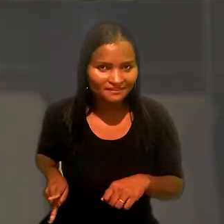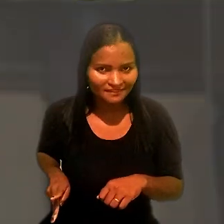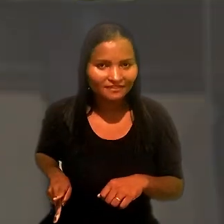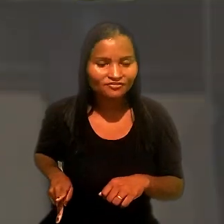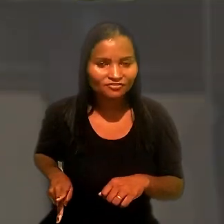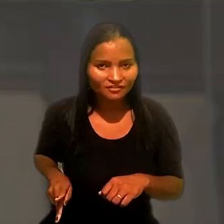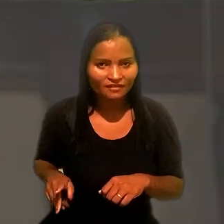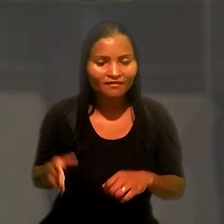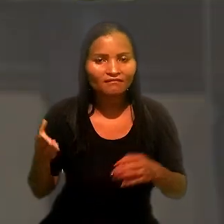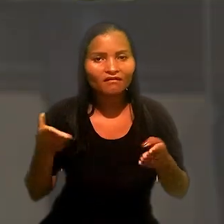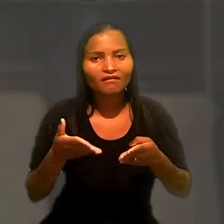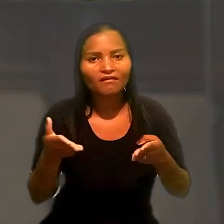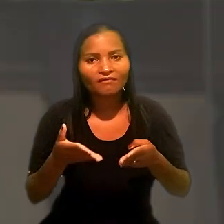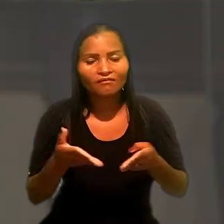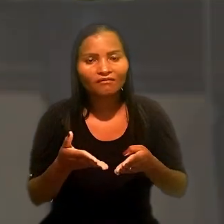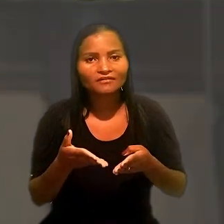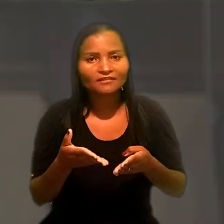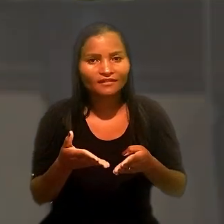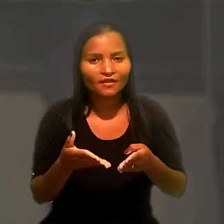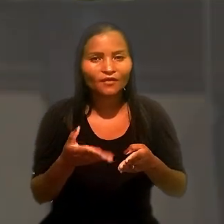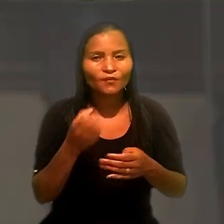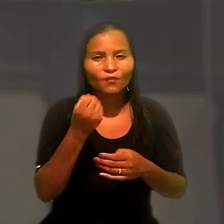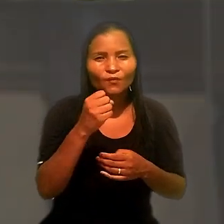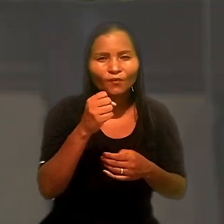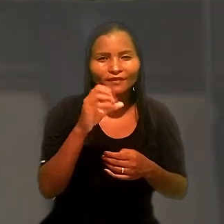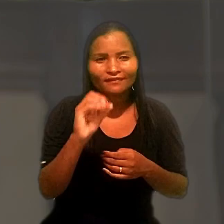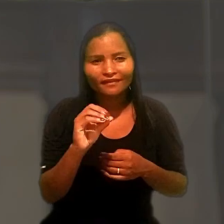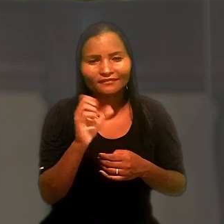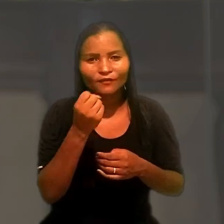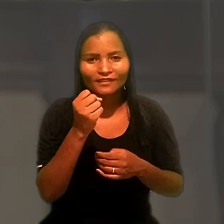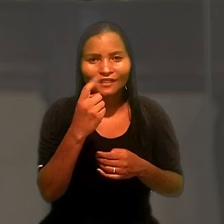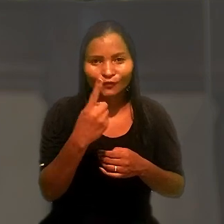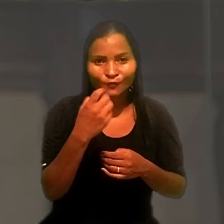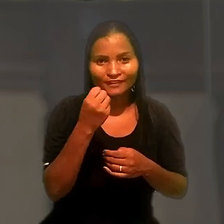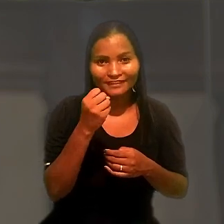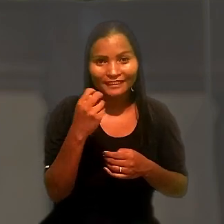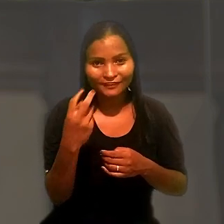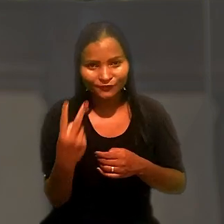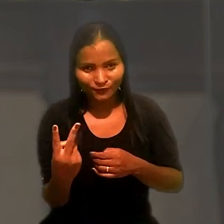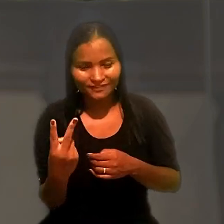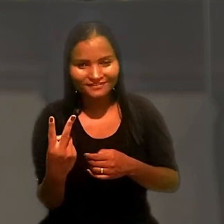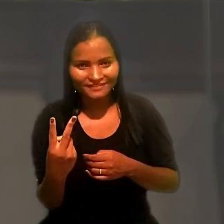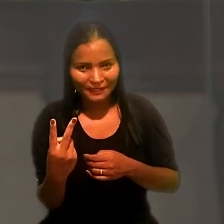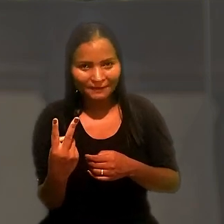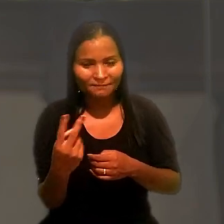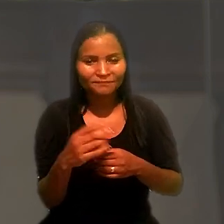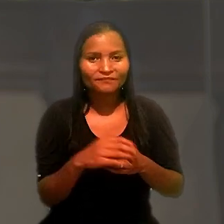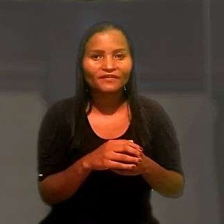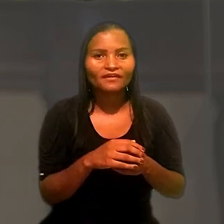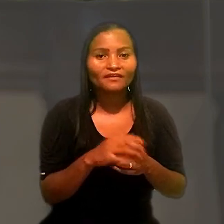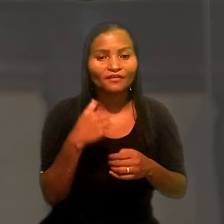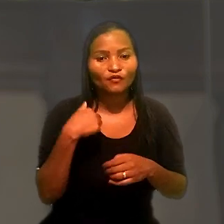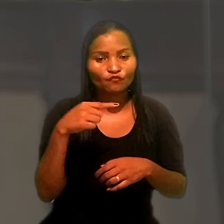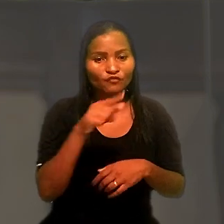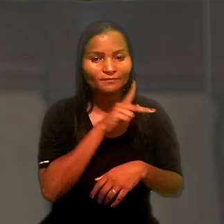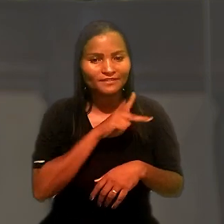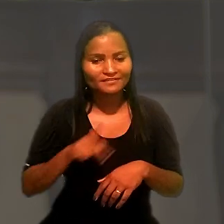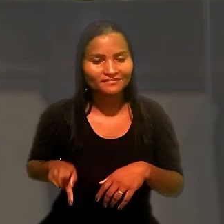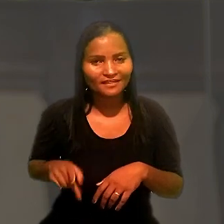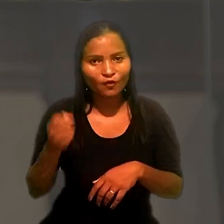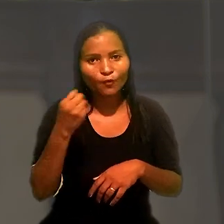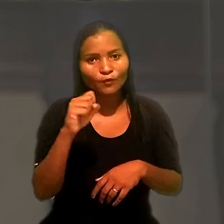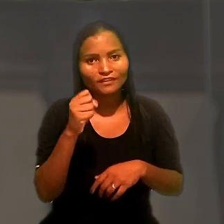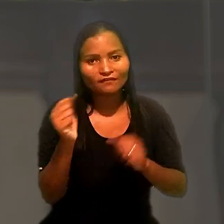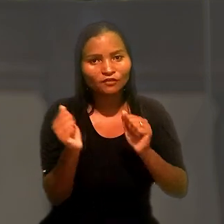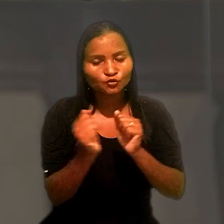Belo Horizonte para presidir, já agora, 80, 81, 82,